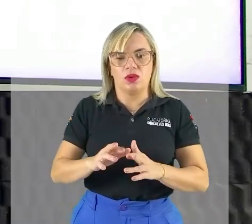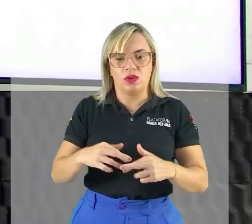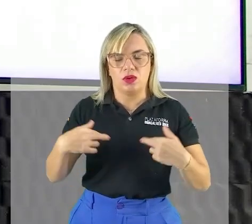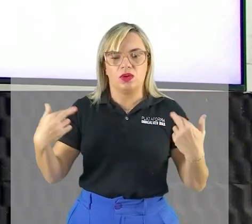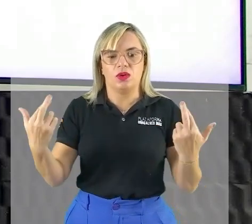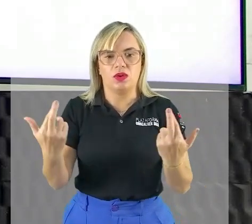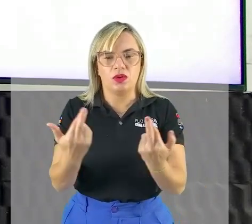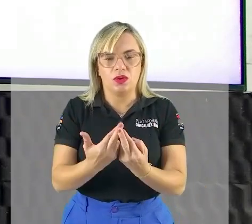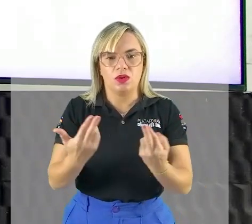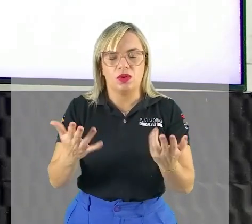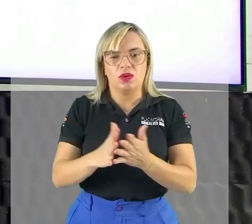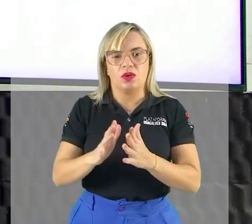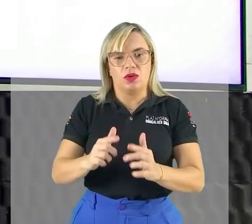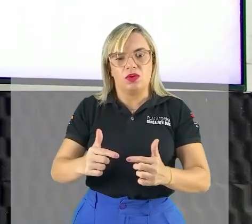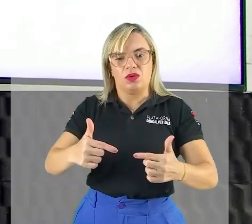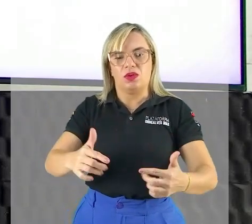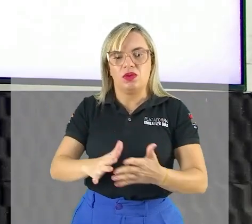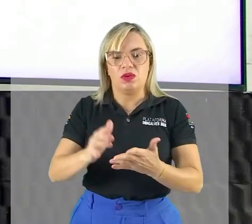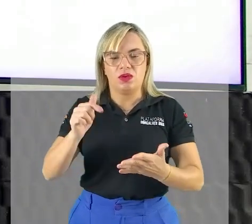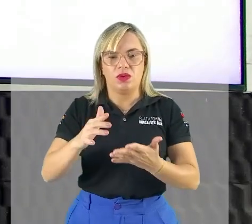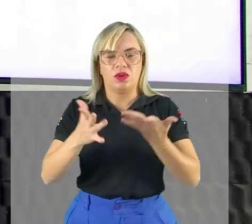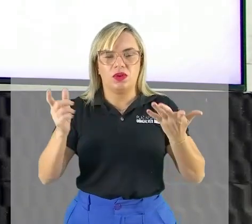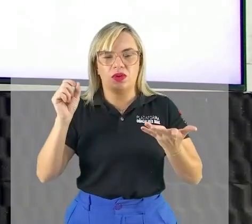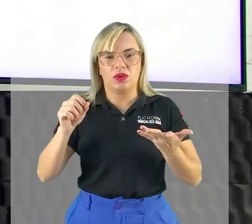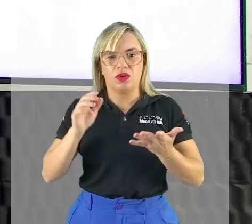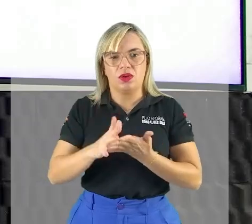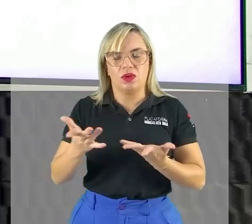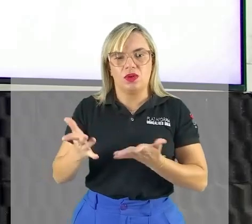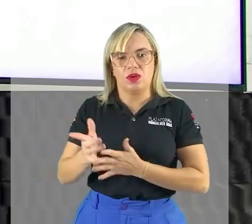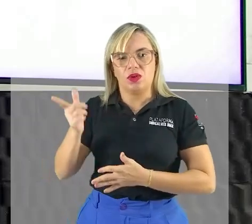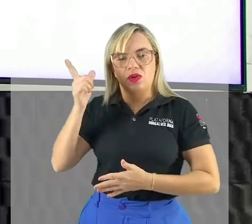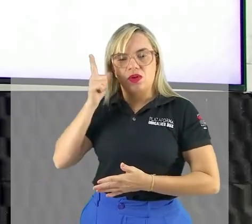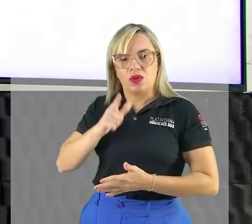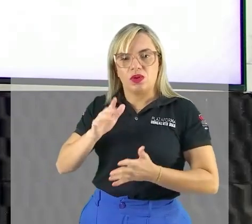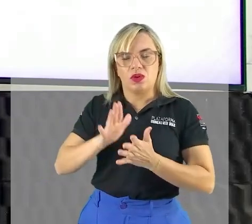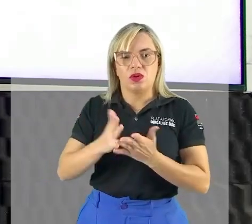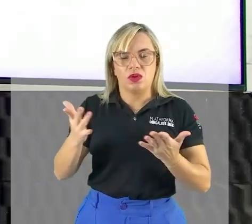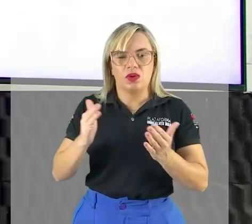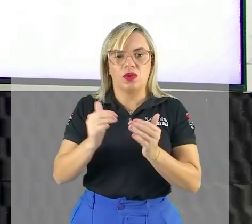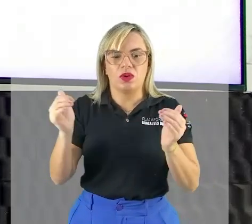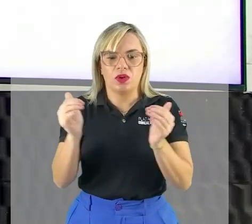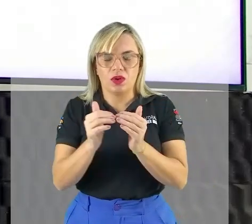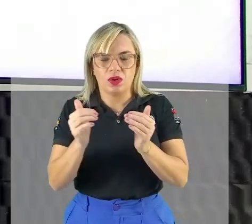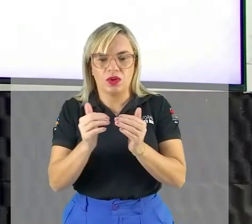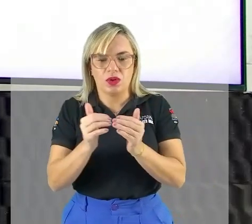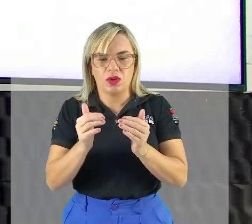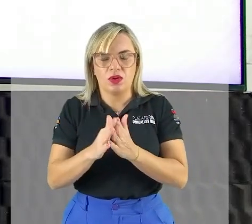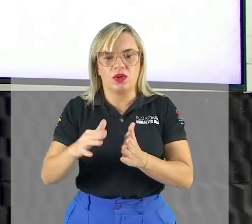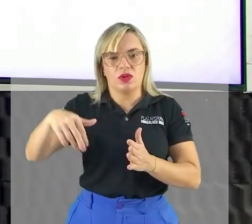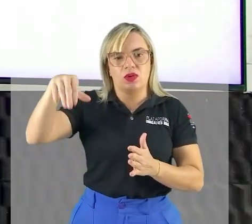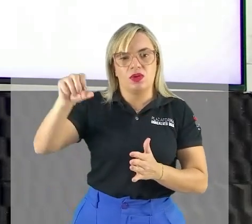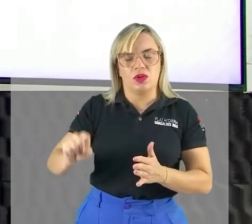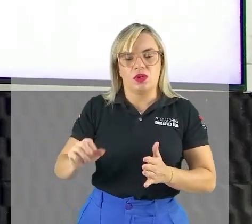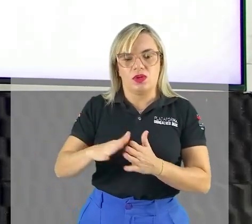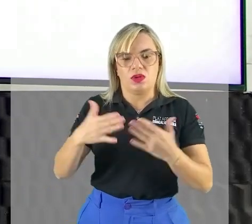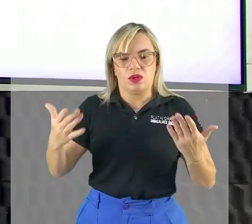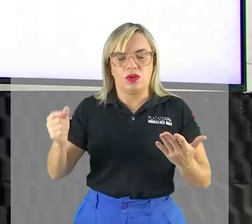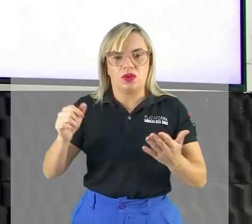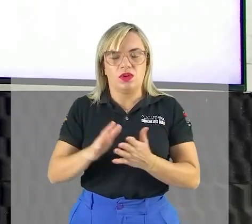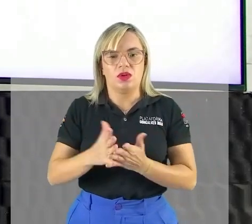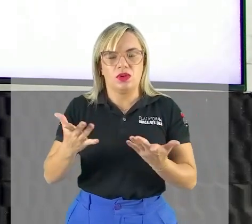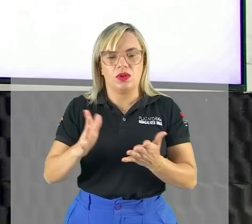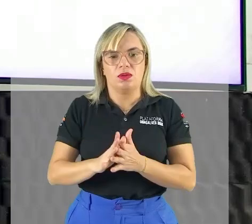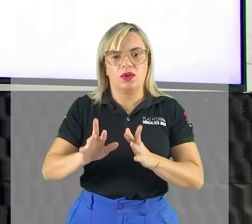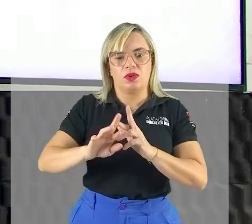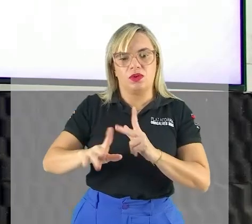as reuniões tentar uma um Concílio ali Entre esses dois eh espaços nessas duas sociedades